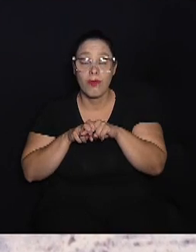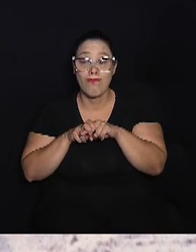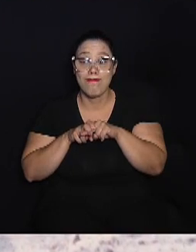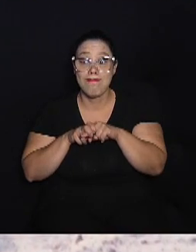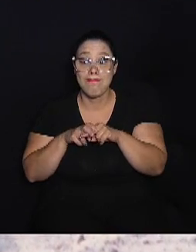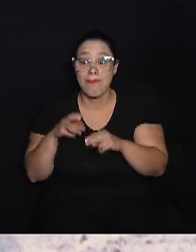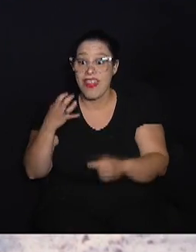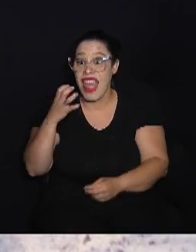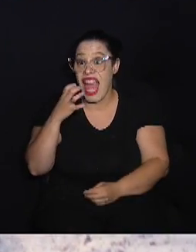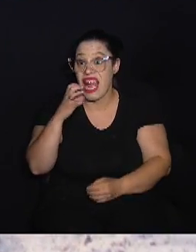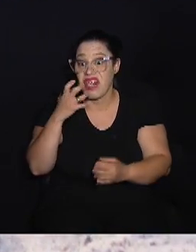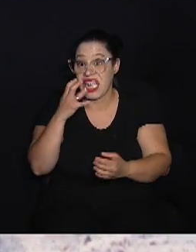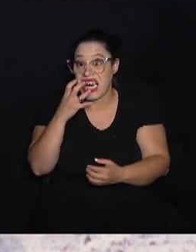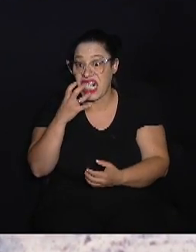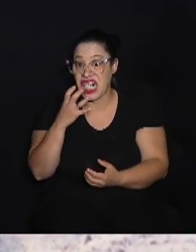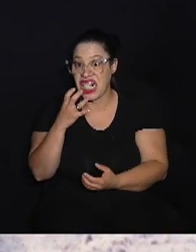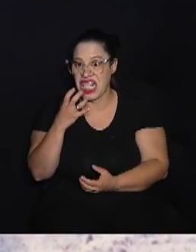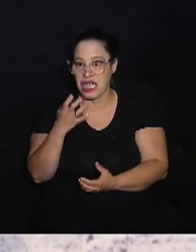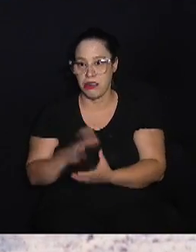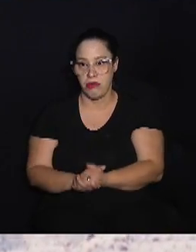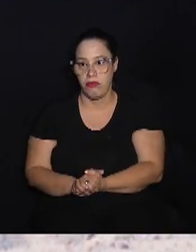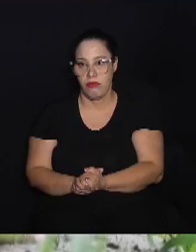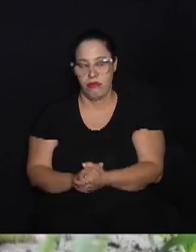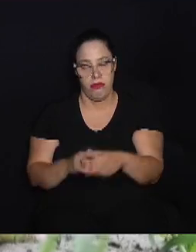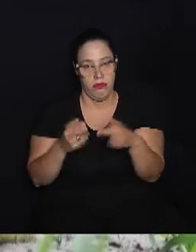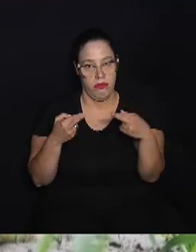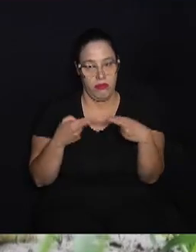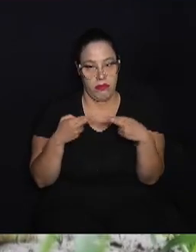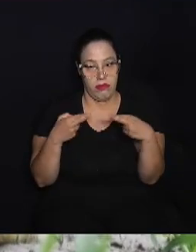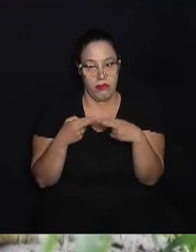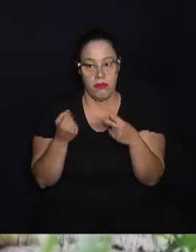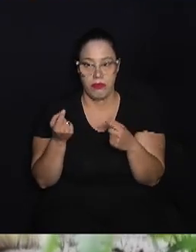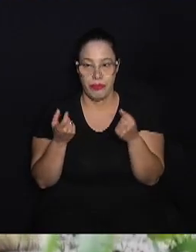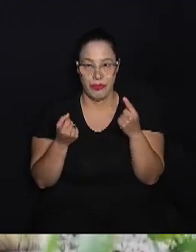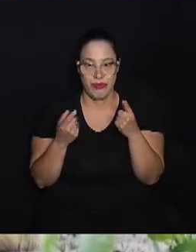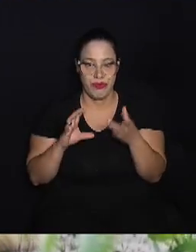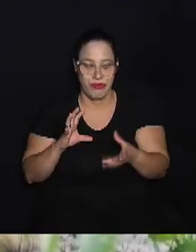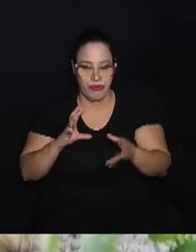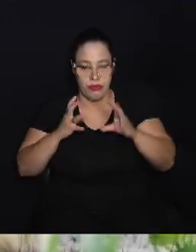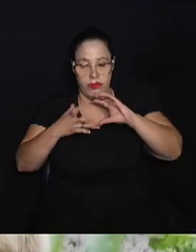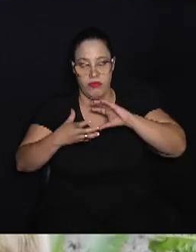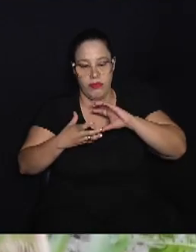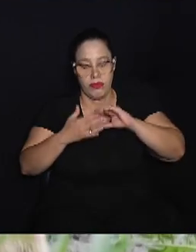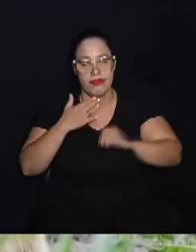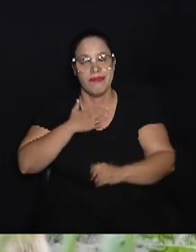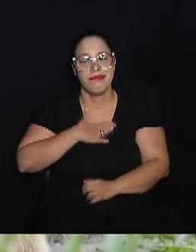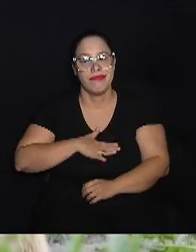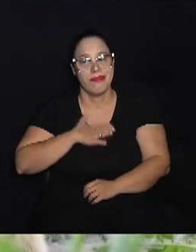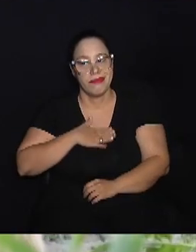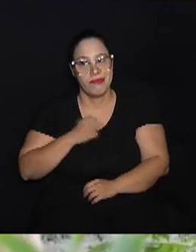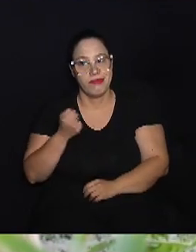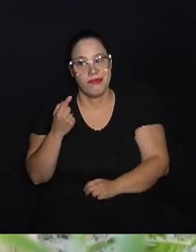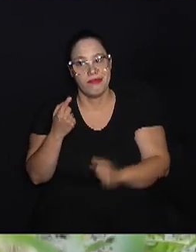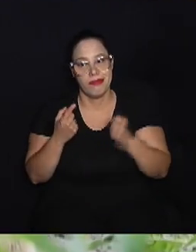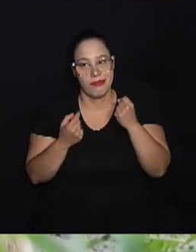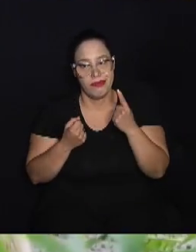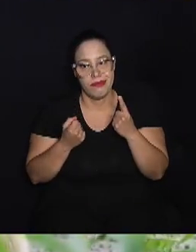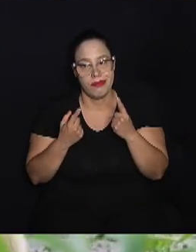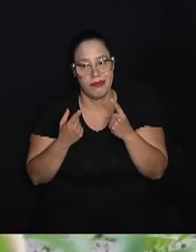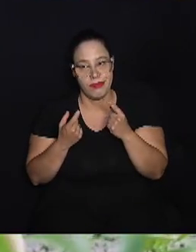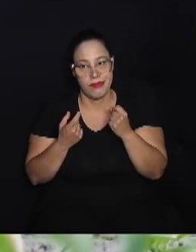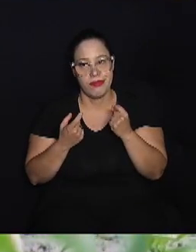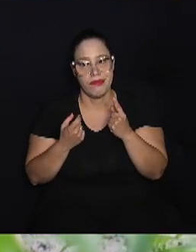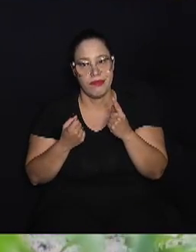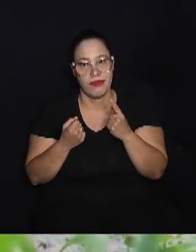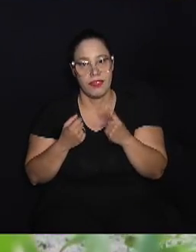de raiva canina. A razão está ligada às condições climáticas do mês que supostamente fazem com